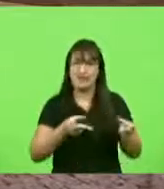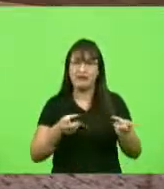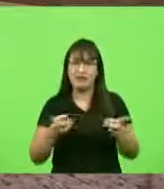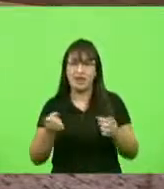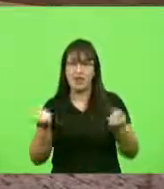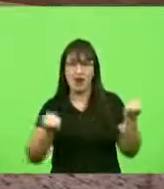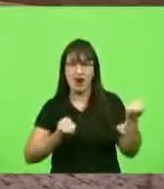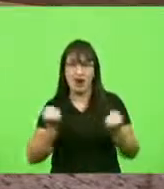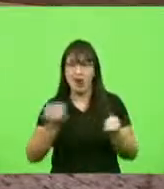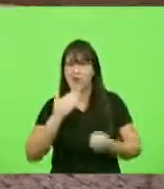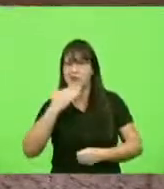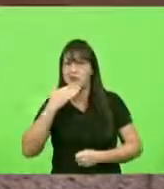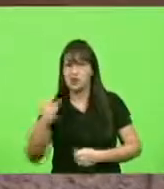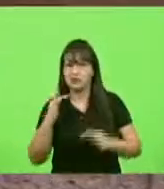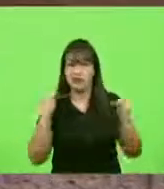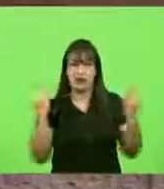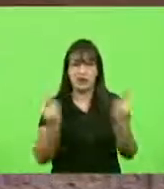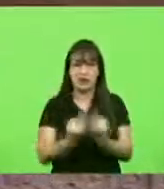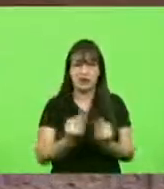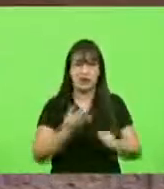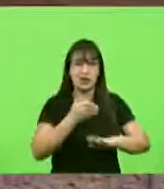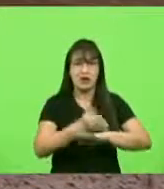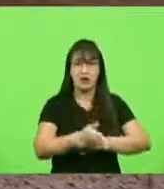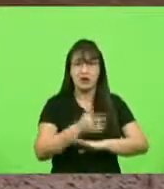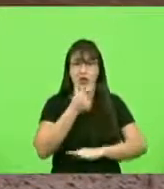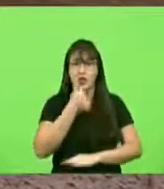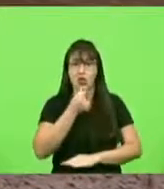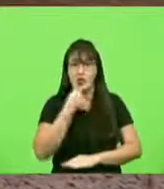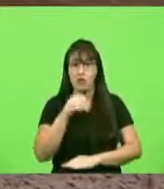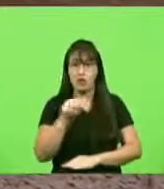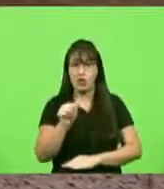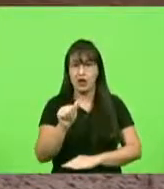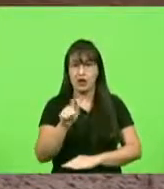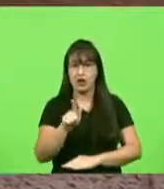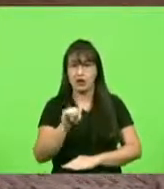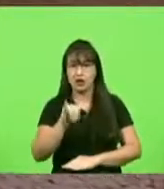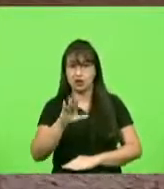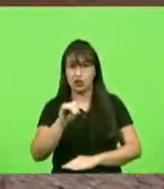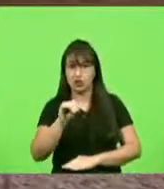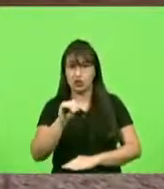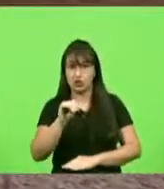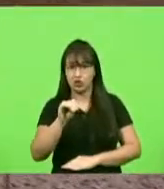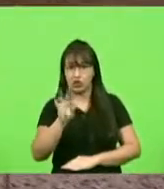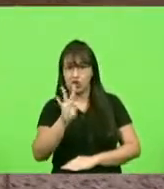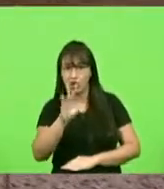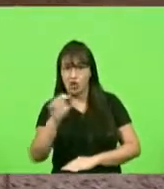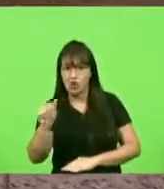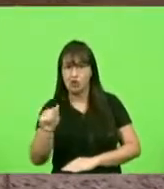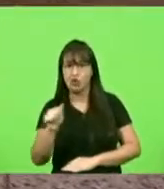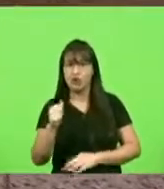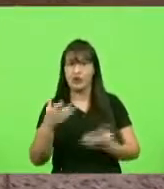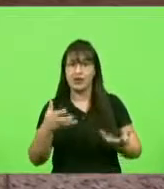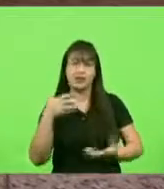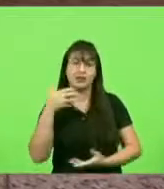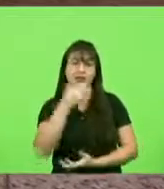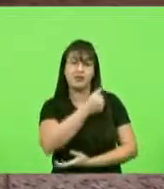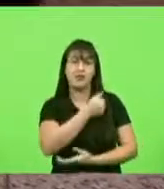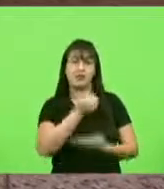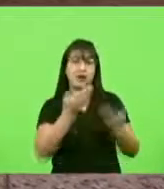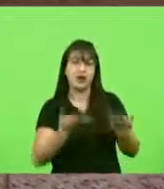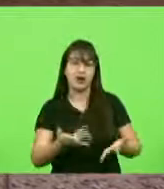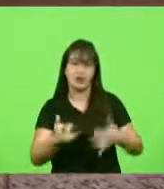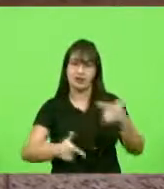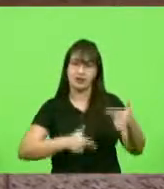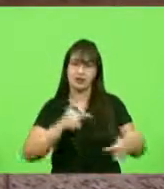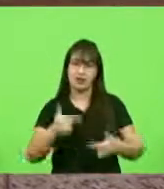a parente, que já foi até em agiota para tentar salvar o seu empreendimento, que